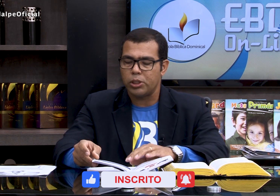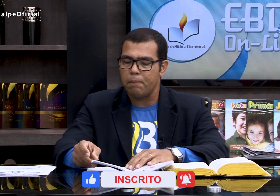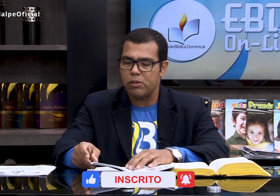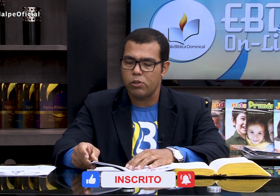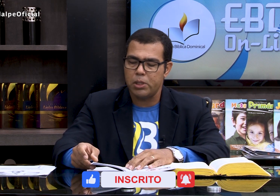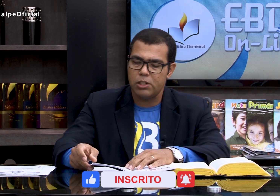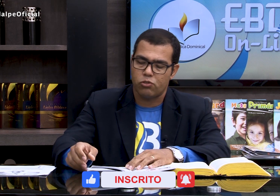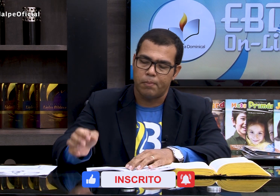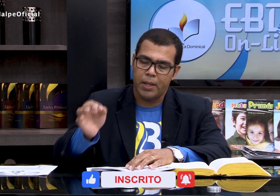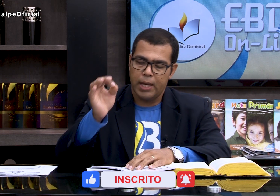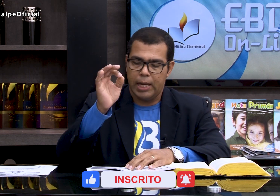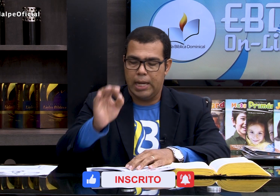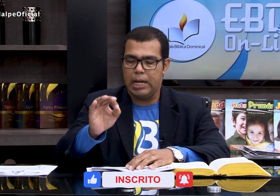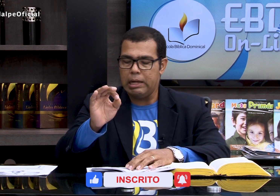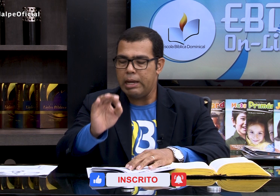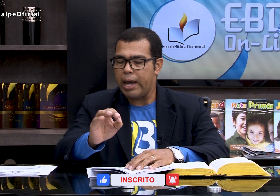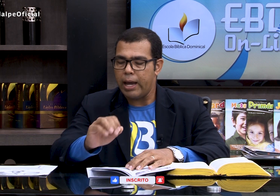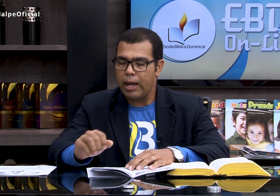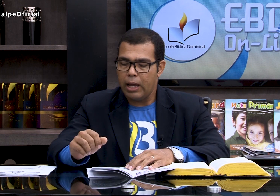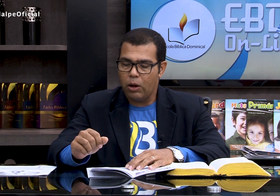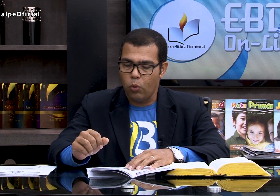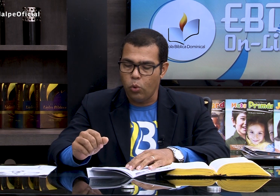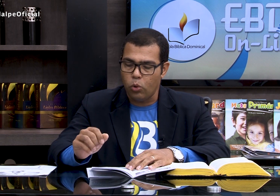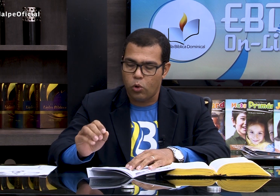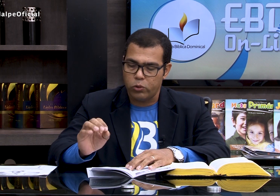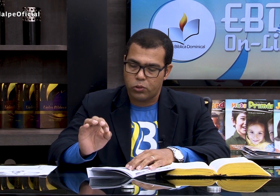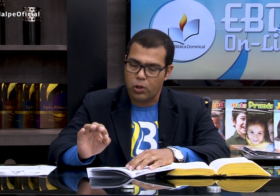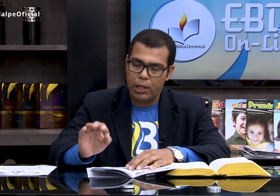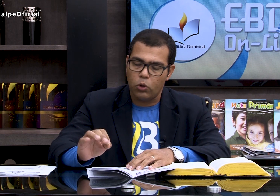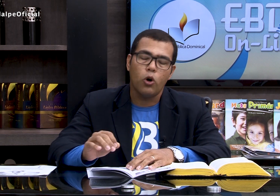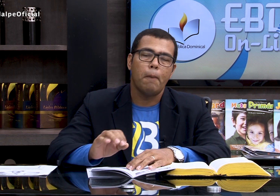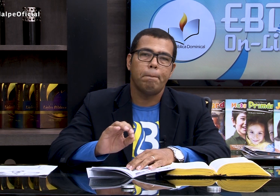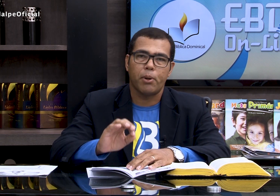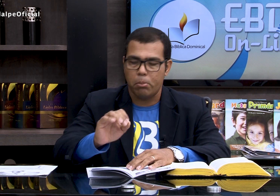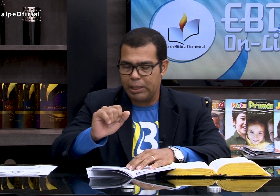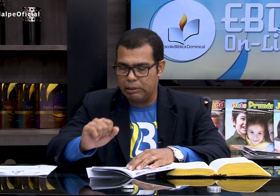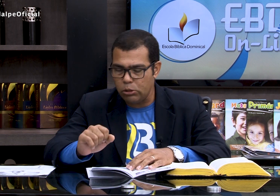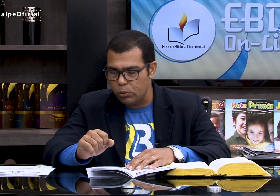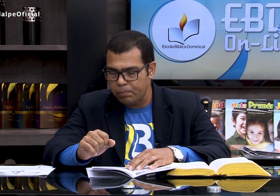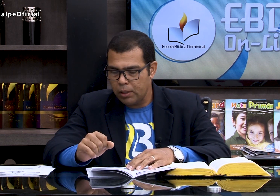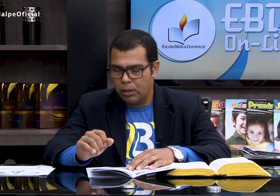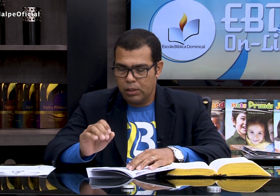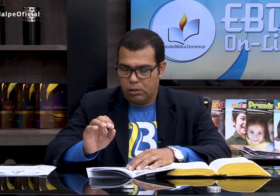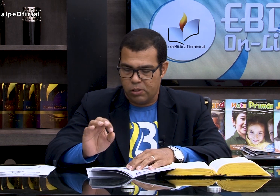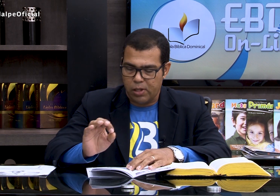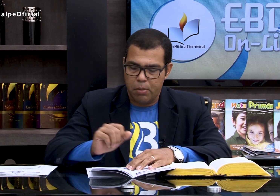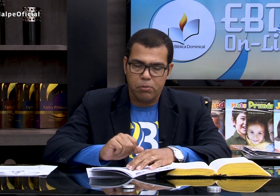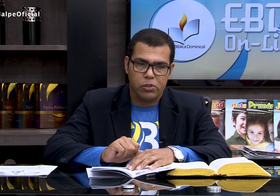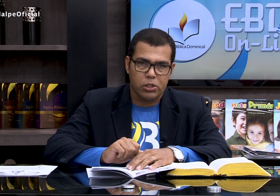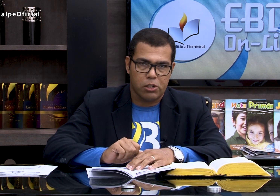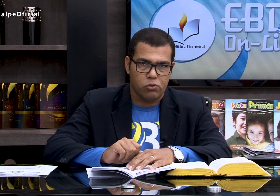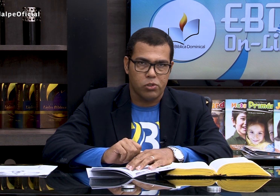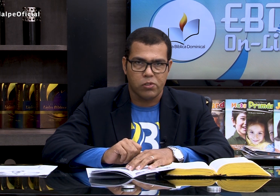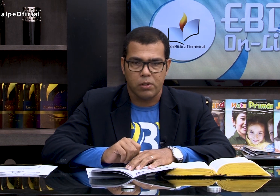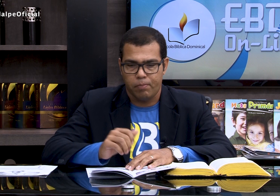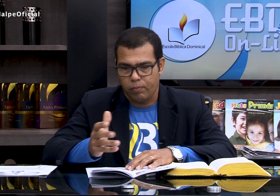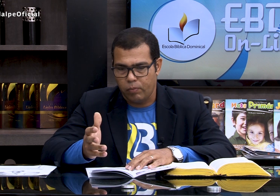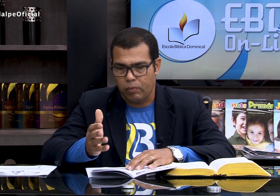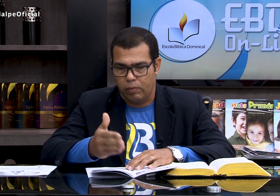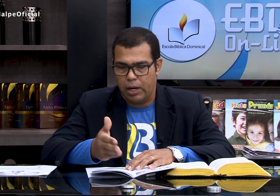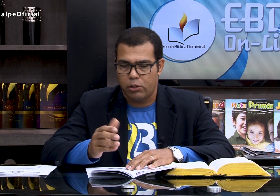falando justamente sobre isso ele é o consolador prometido nós sabemos que